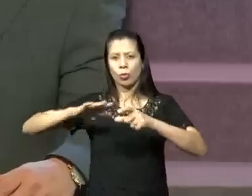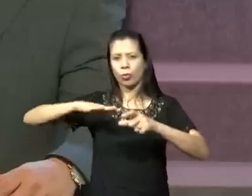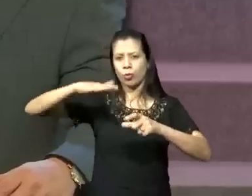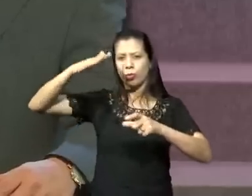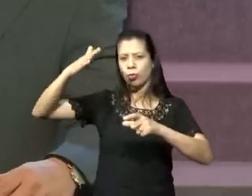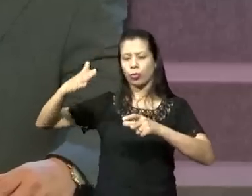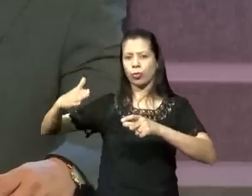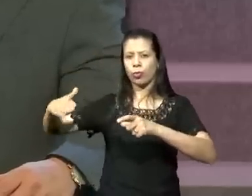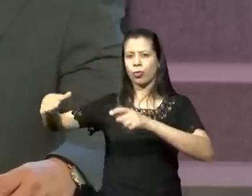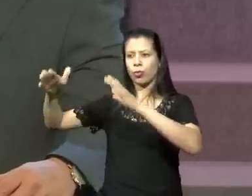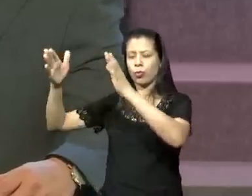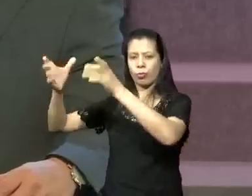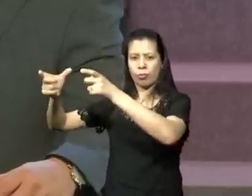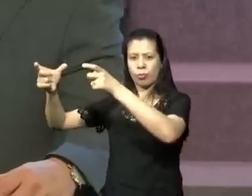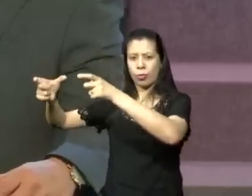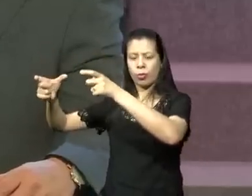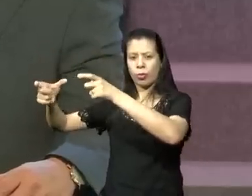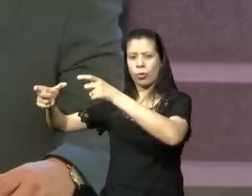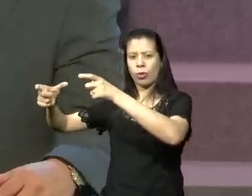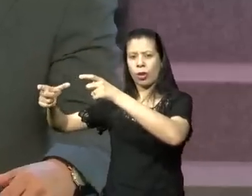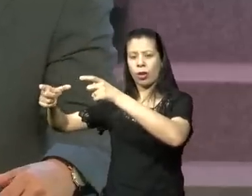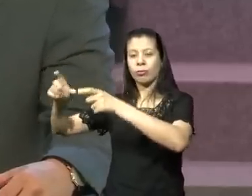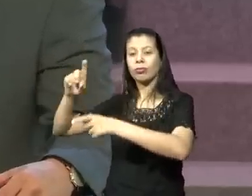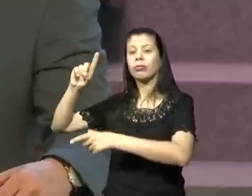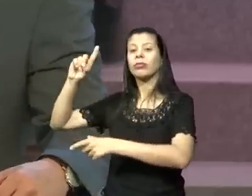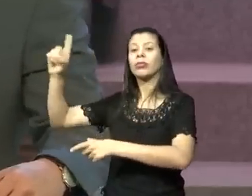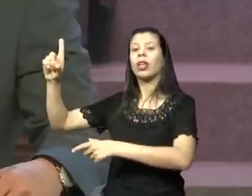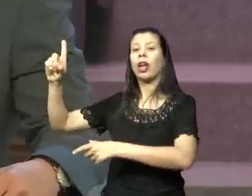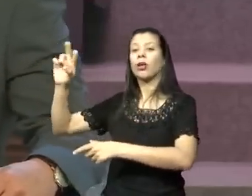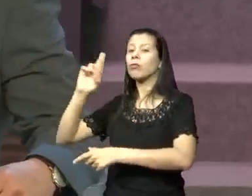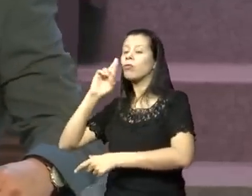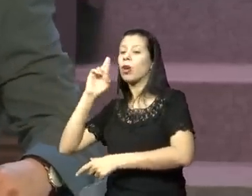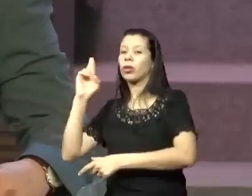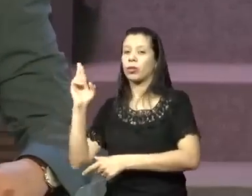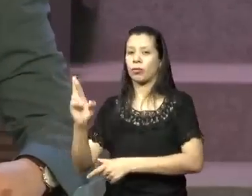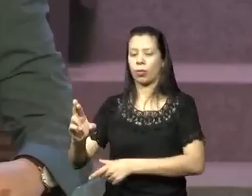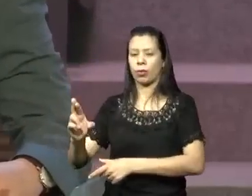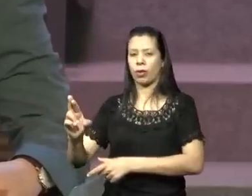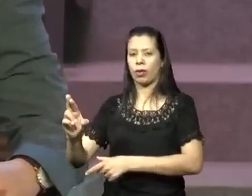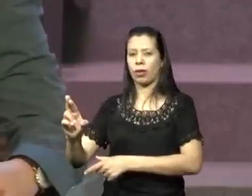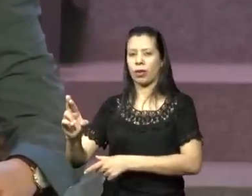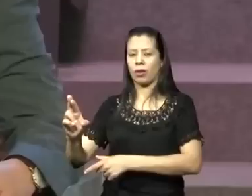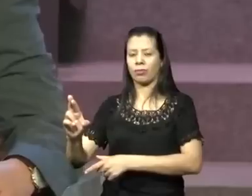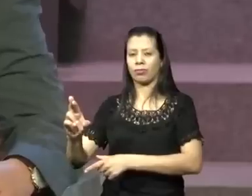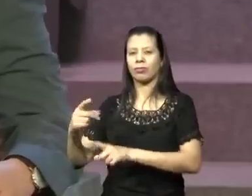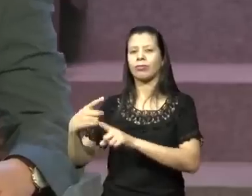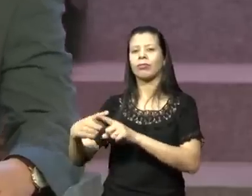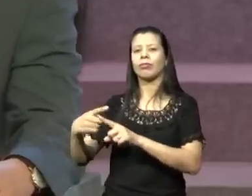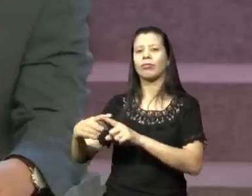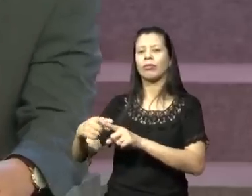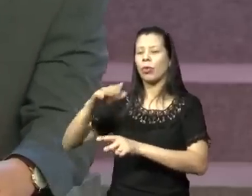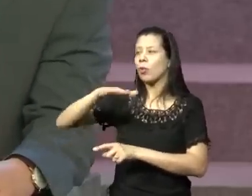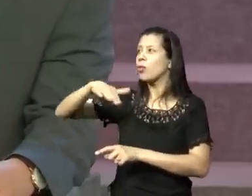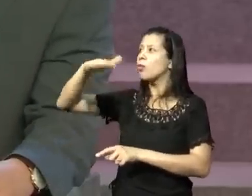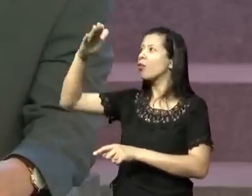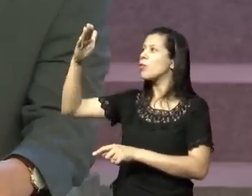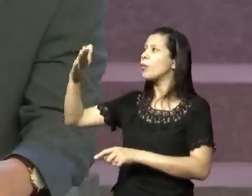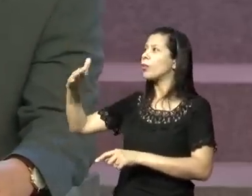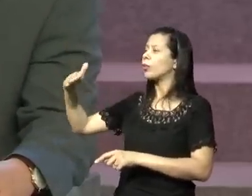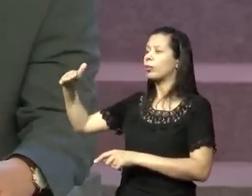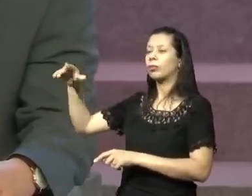Javé jireh daí se criou um provérbio isso aqui é um provérbio no monte do Senhor se verá